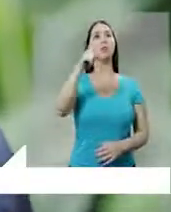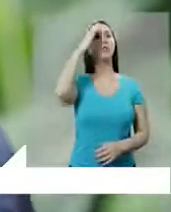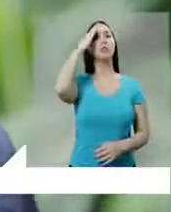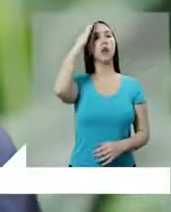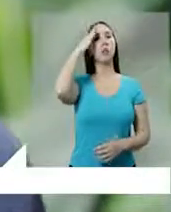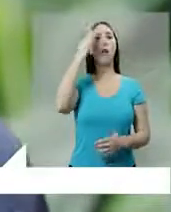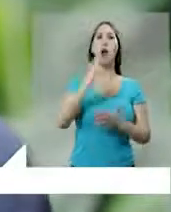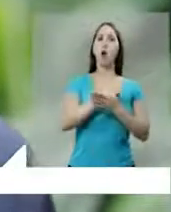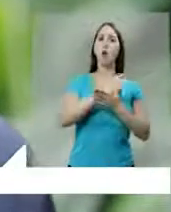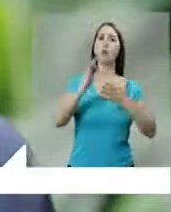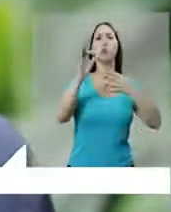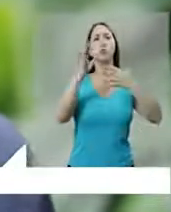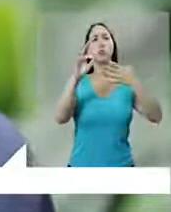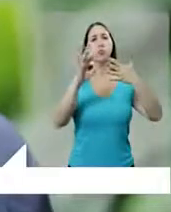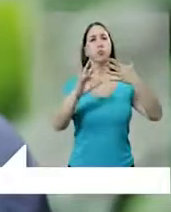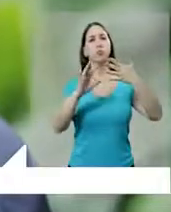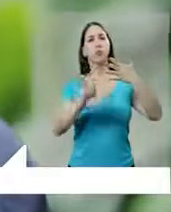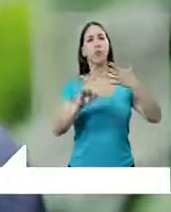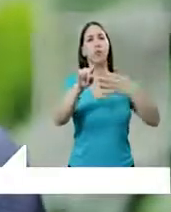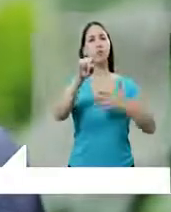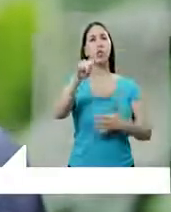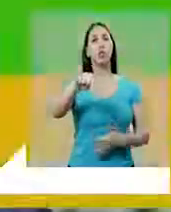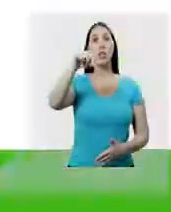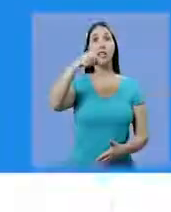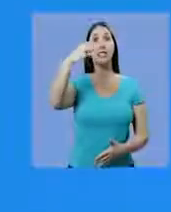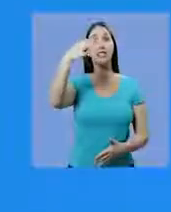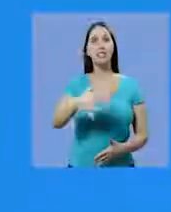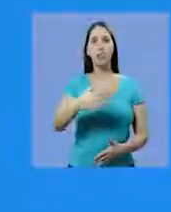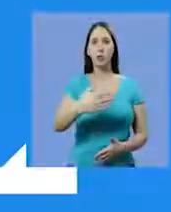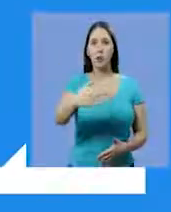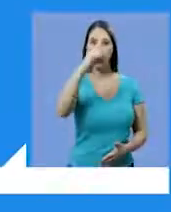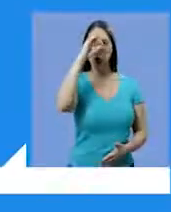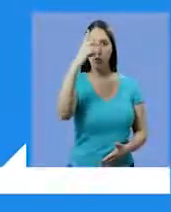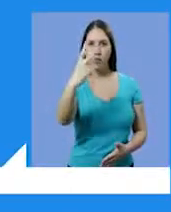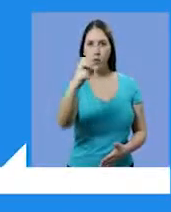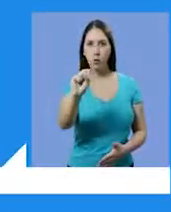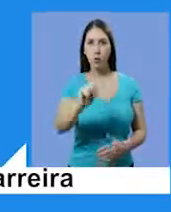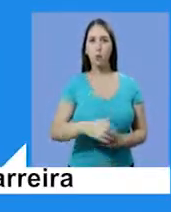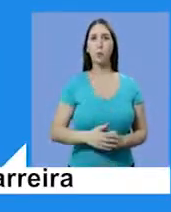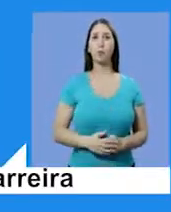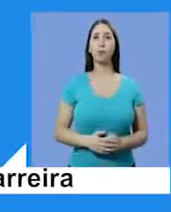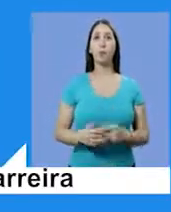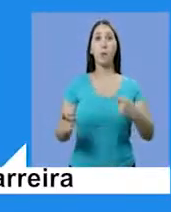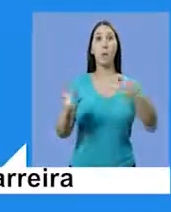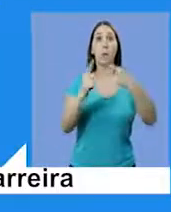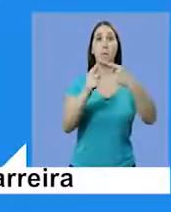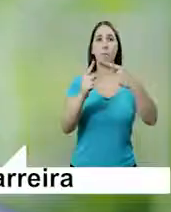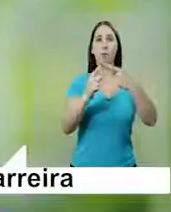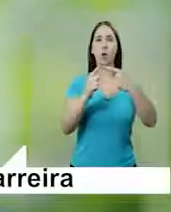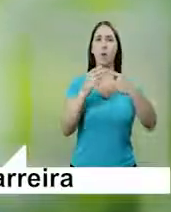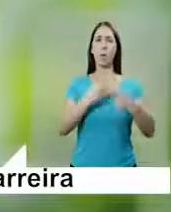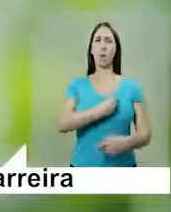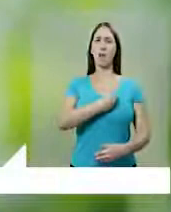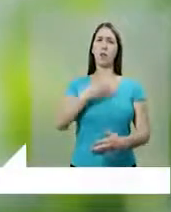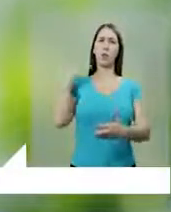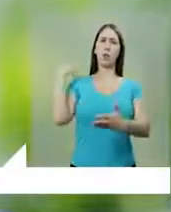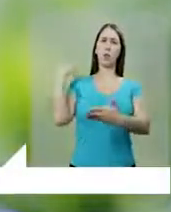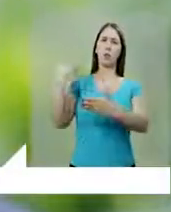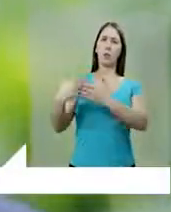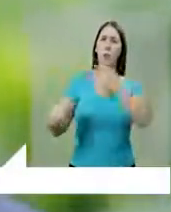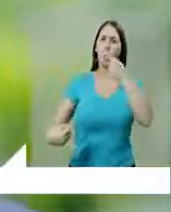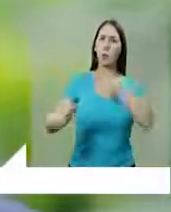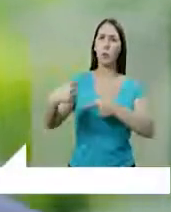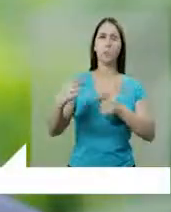algumas delas para fazer a escolha certa no próximo dia 28. Primeira diferença. Eu não passei a minha vida inteira fazendo carreira